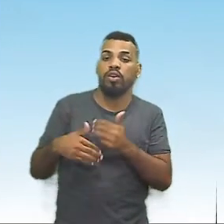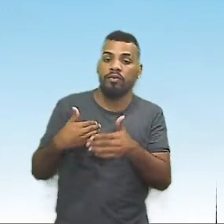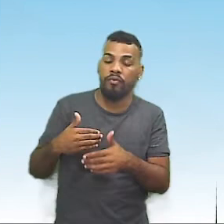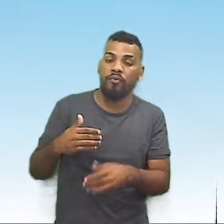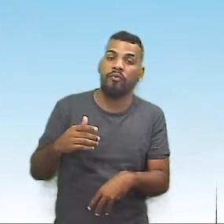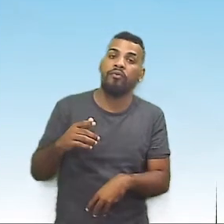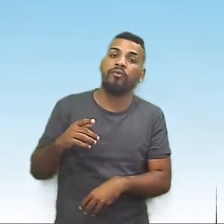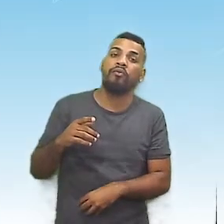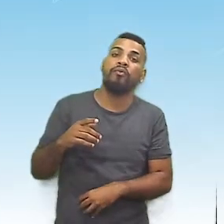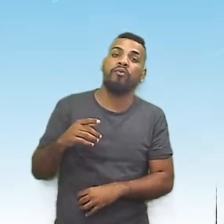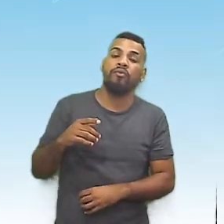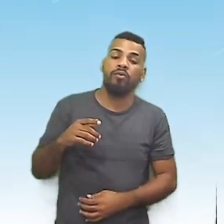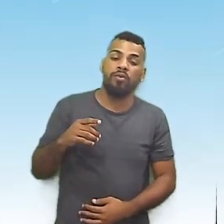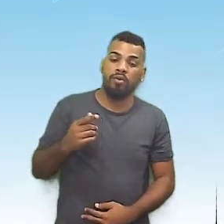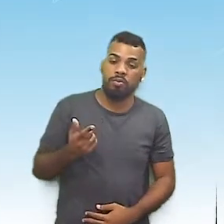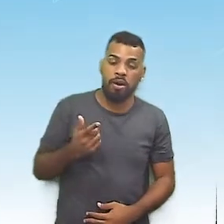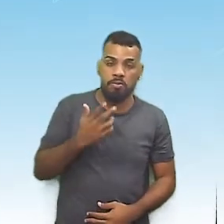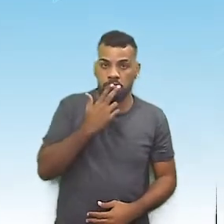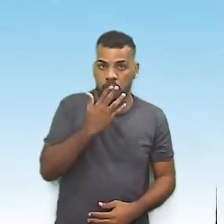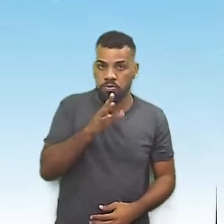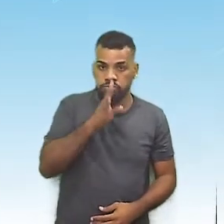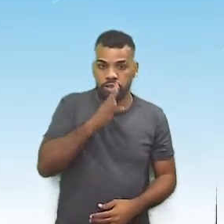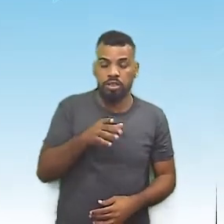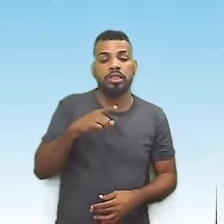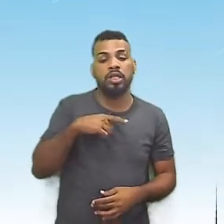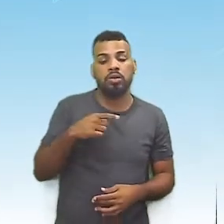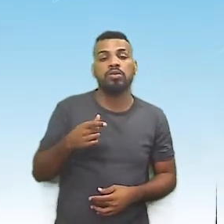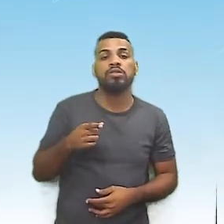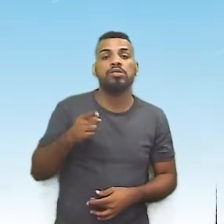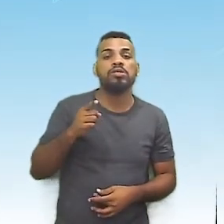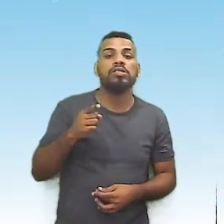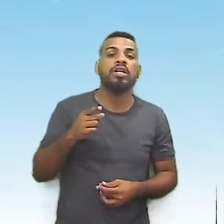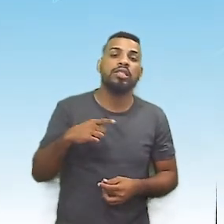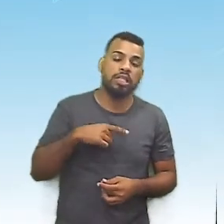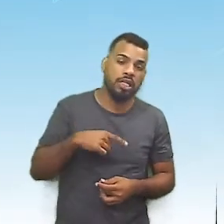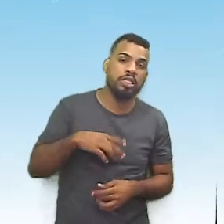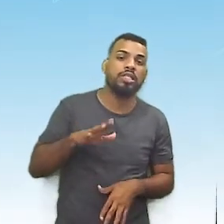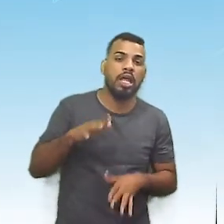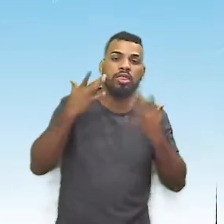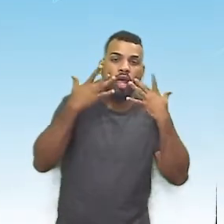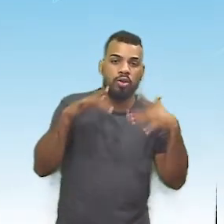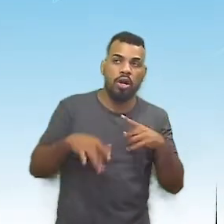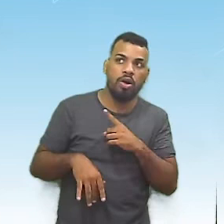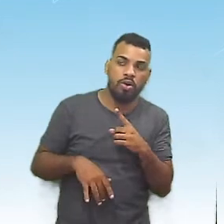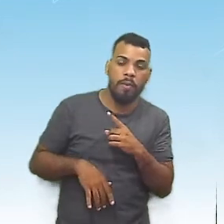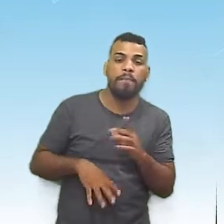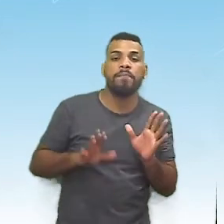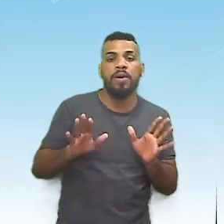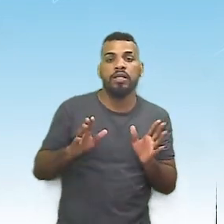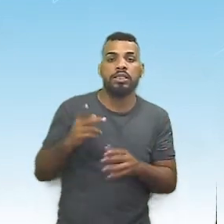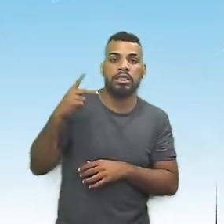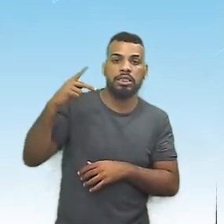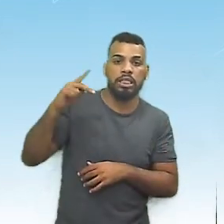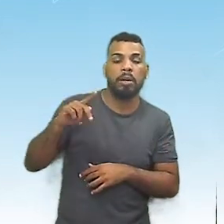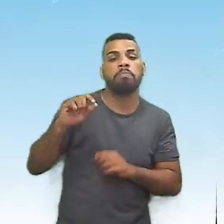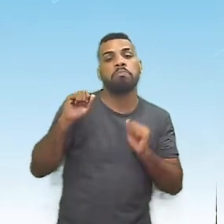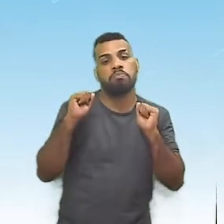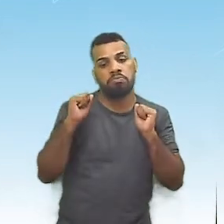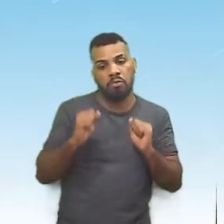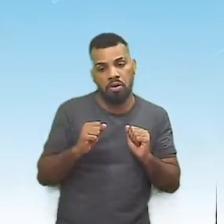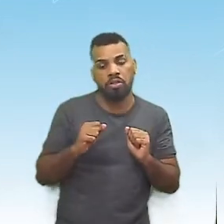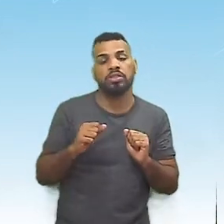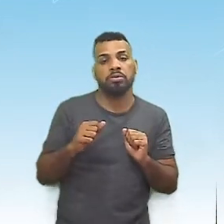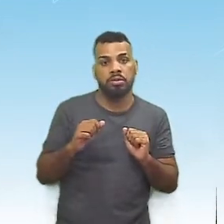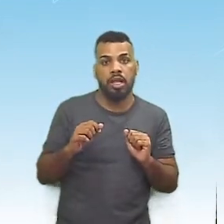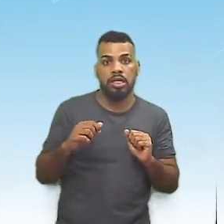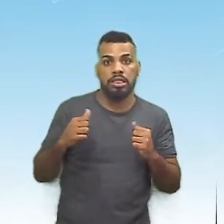ali mais cinzenta. A sua ocorrência ela vai ser considerada natural, porém os seus efeitos eles podem